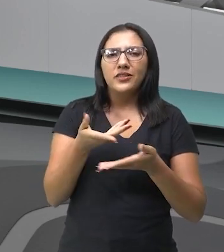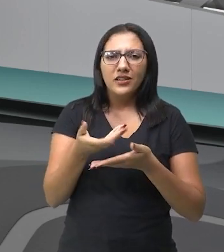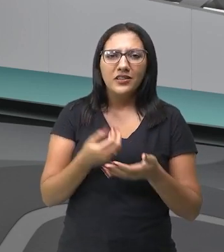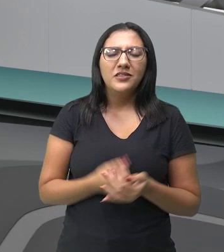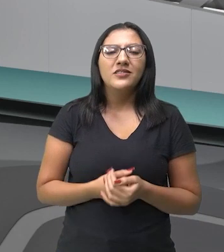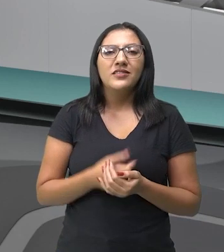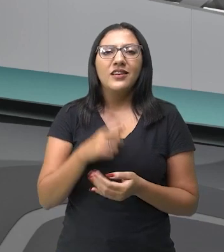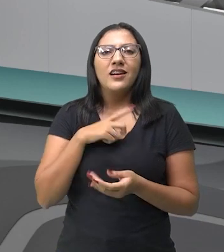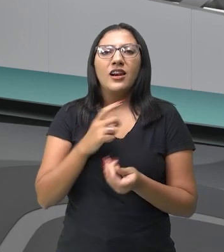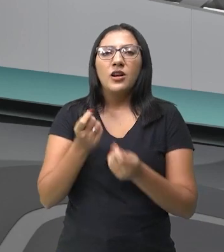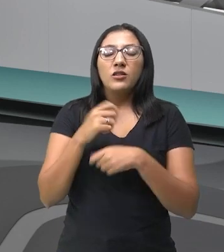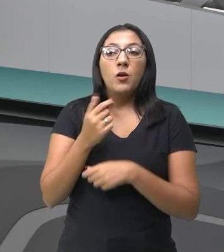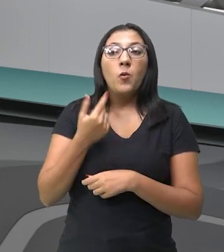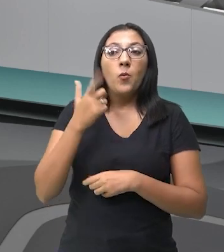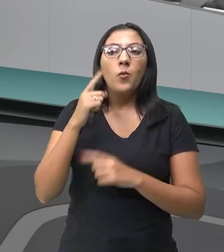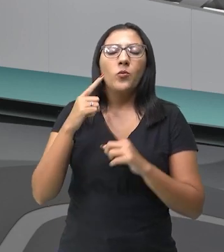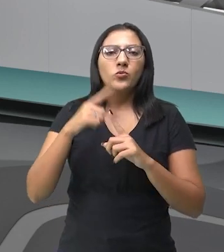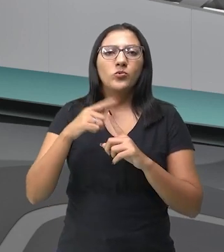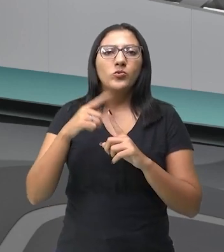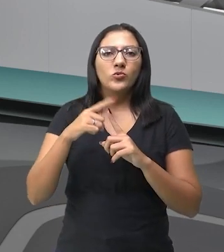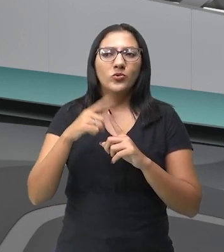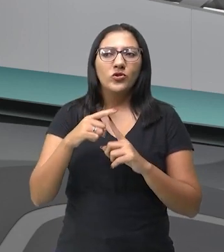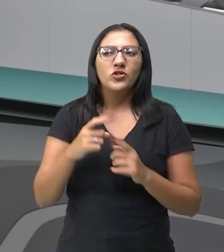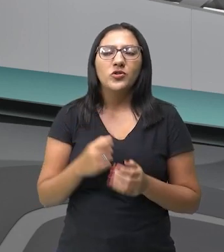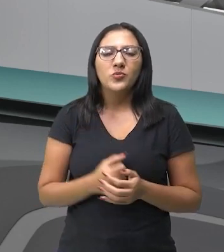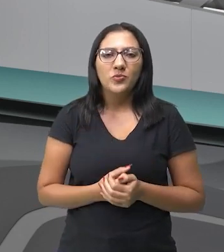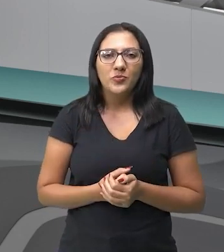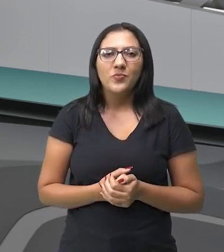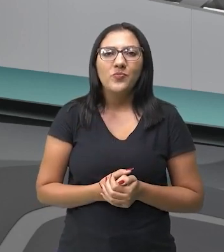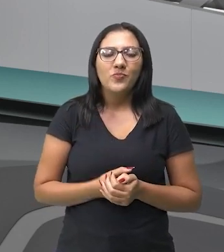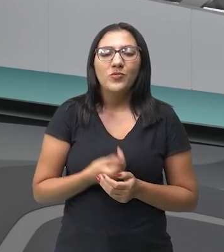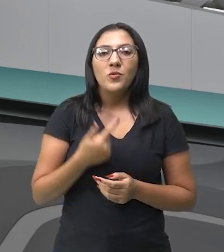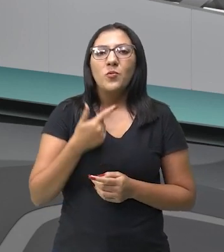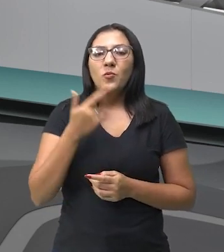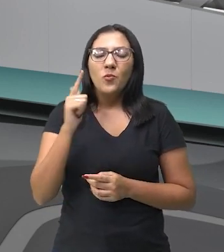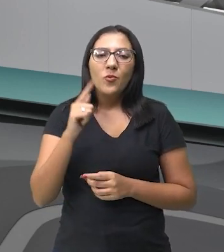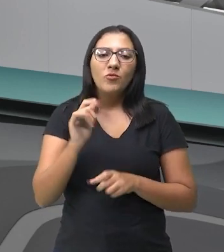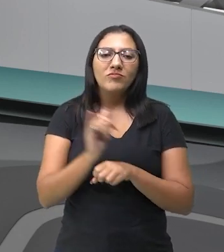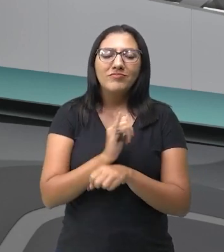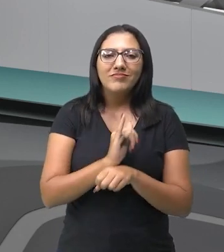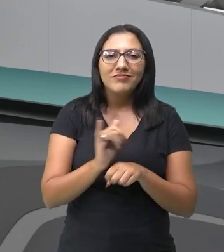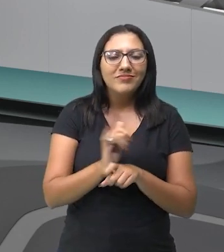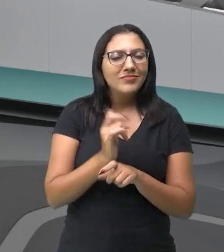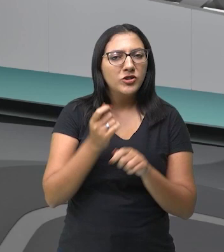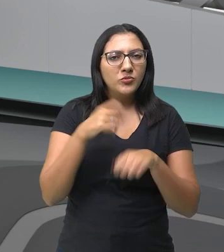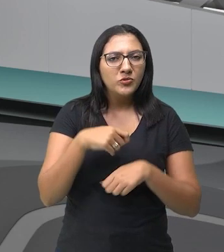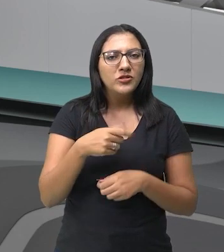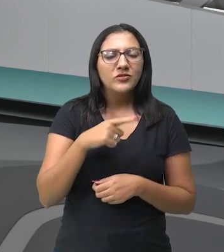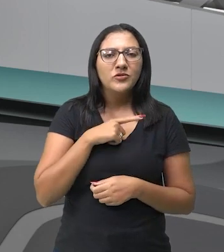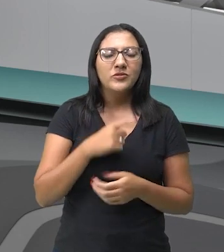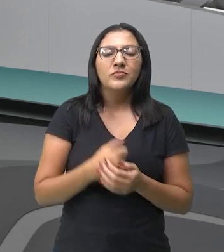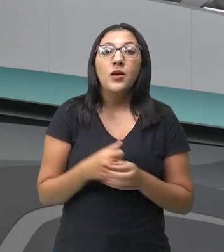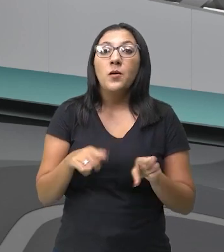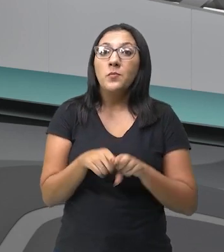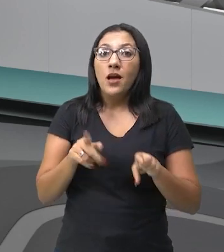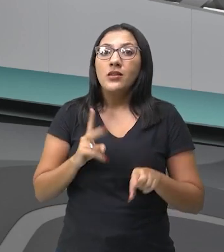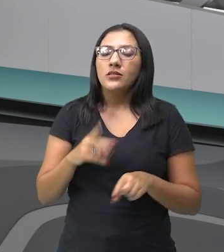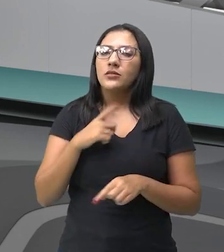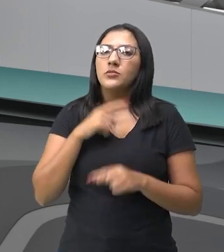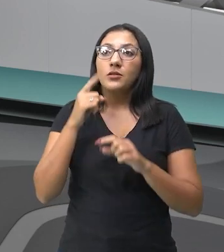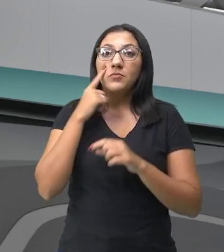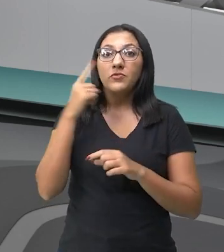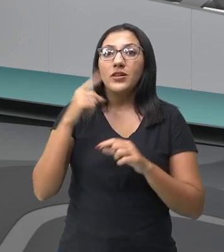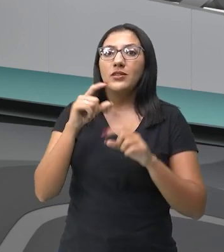tem uma temática, tem a parte verbal, tem a parte não verbal, e aí você vai se relacionar com essas informações de uma